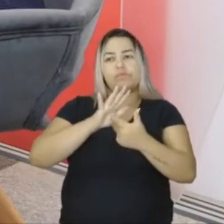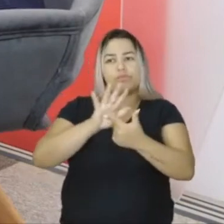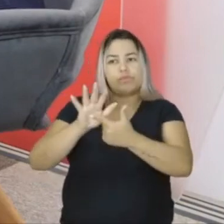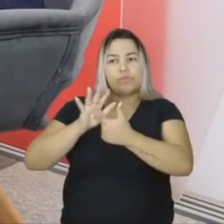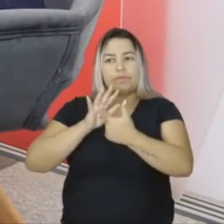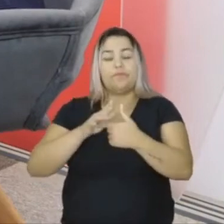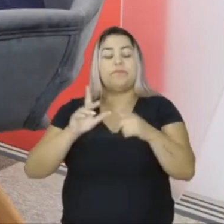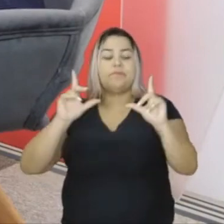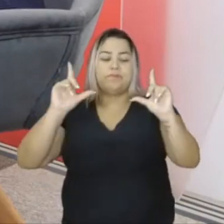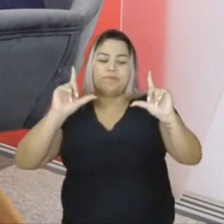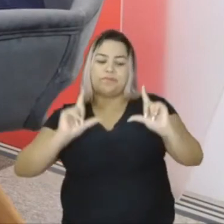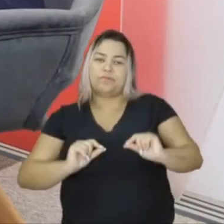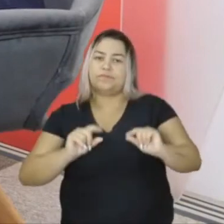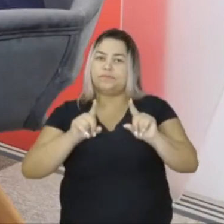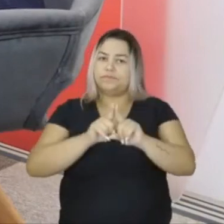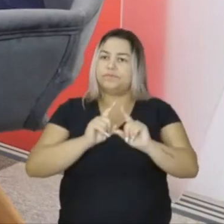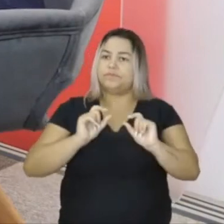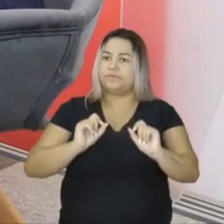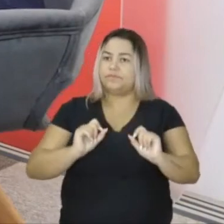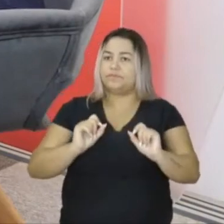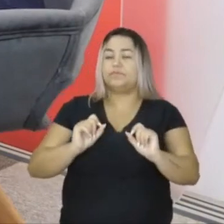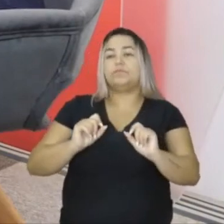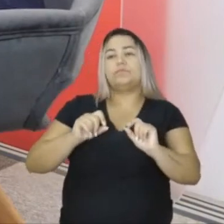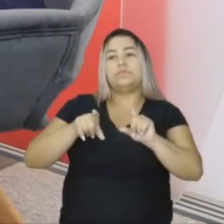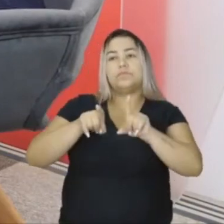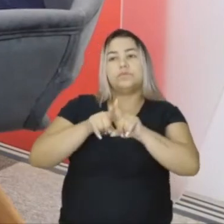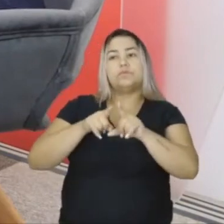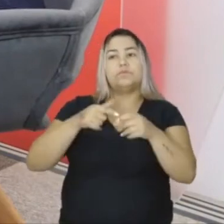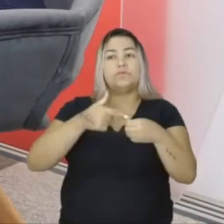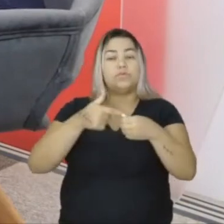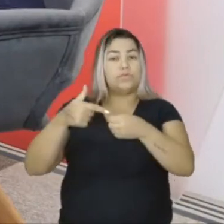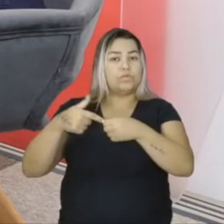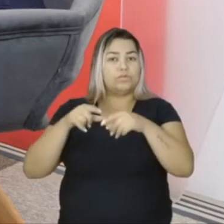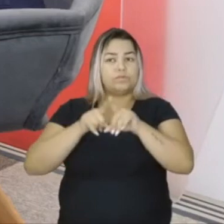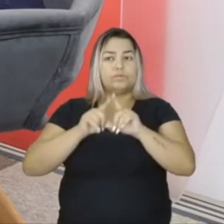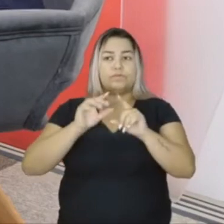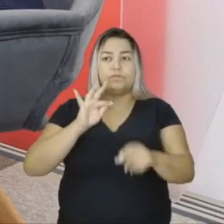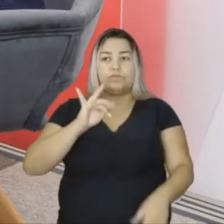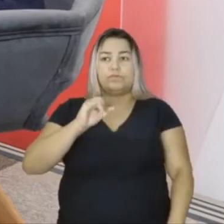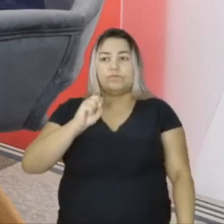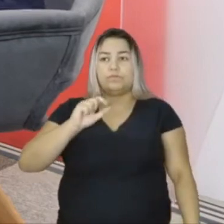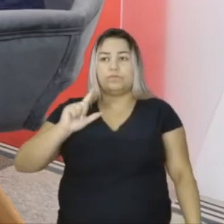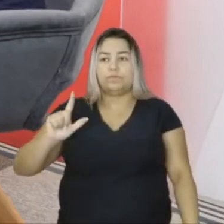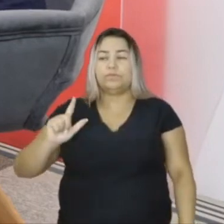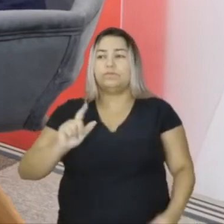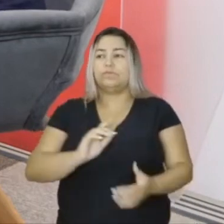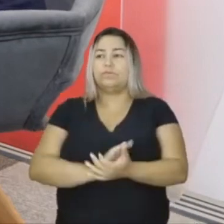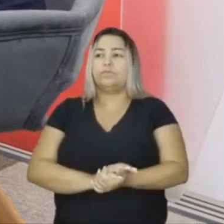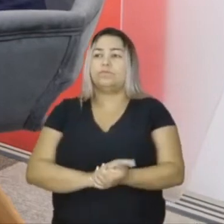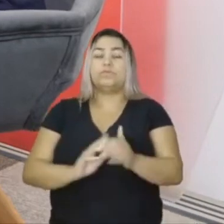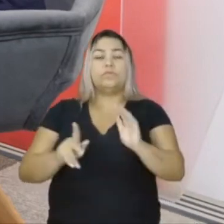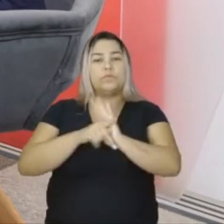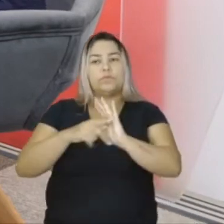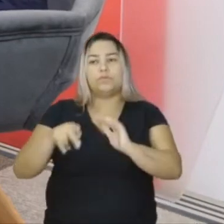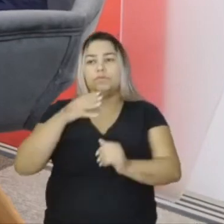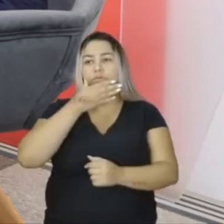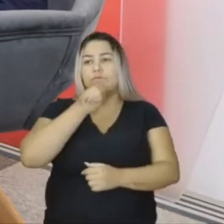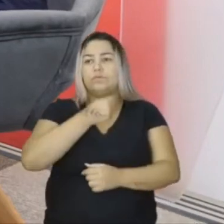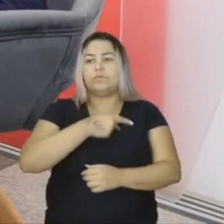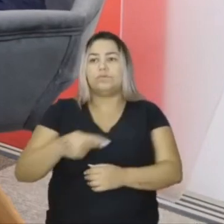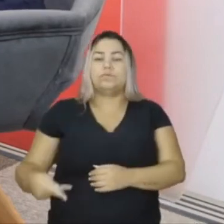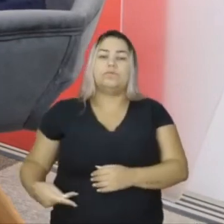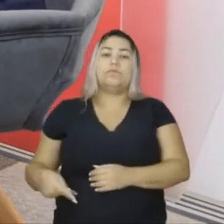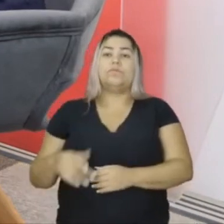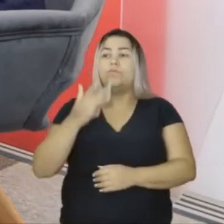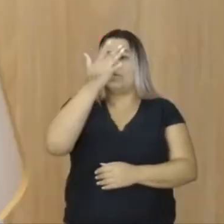a diminuição da dependência também dos combustíveis fósseis, que é uma tendência mundial. Somou, né, porque o próprio presidente Lula e o ministro Fernando Haddad,